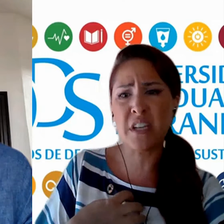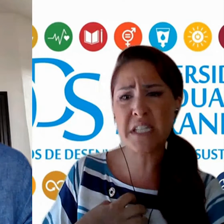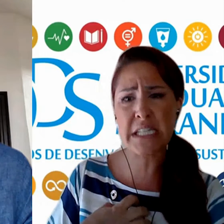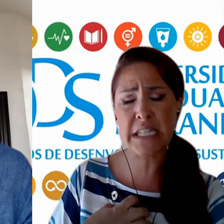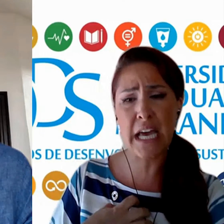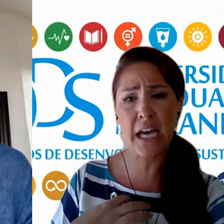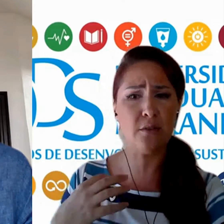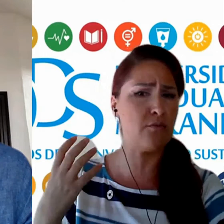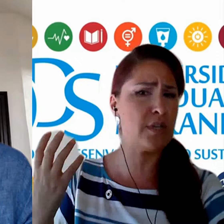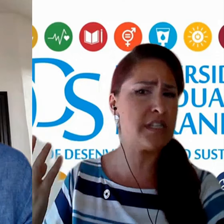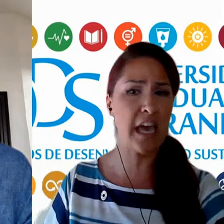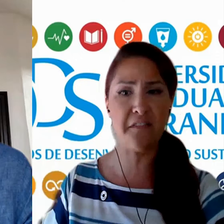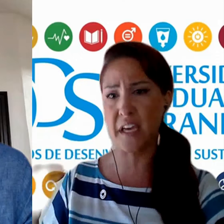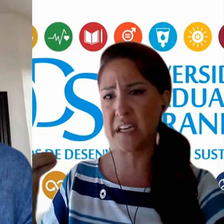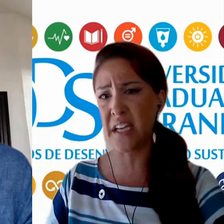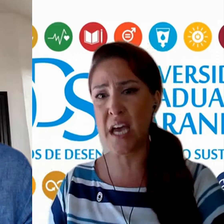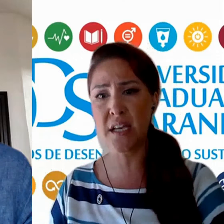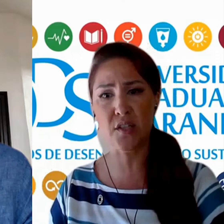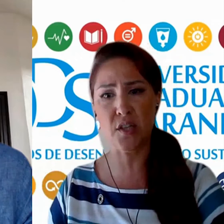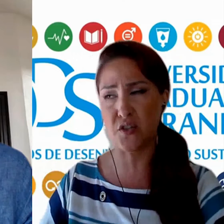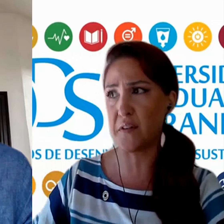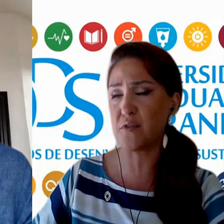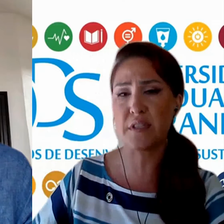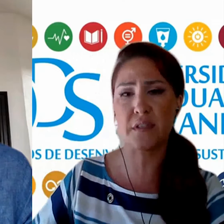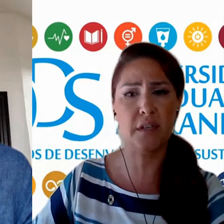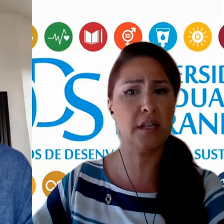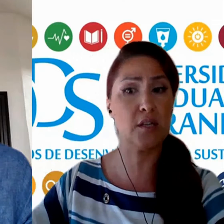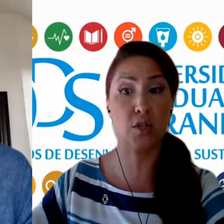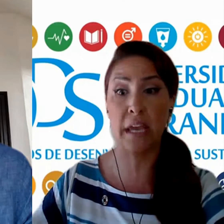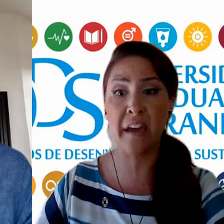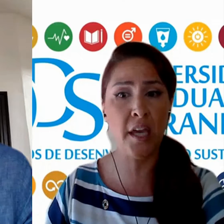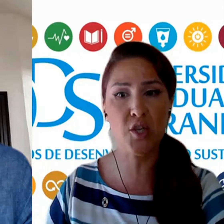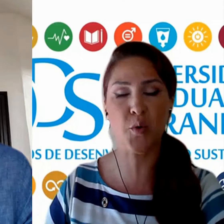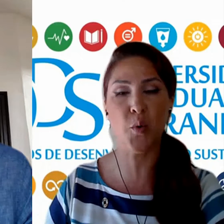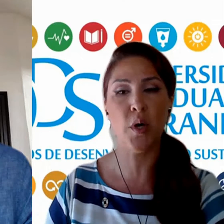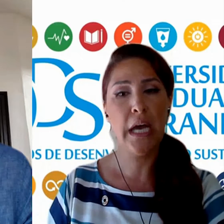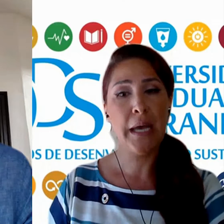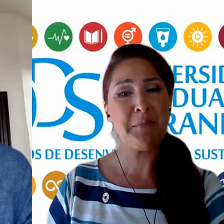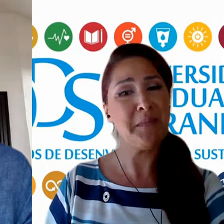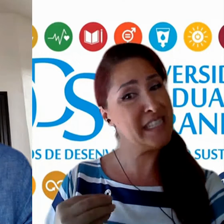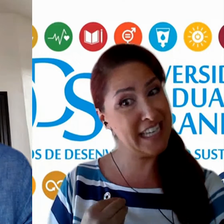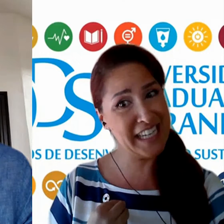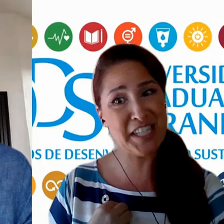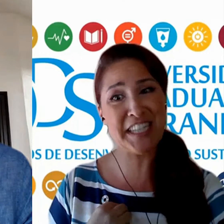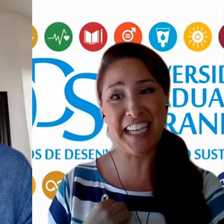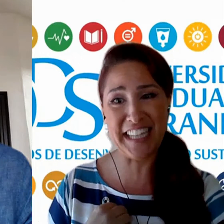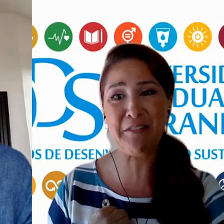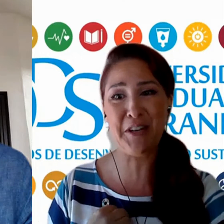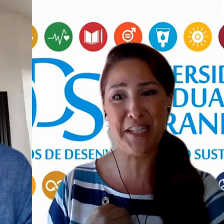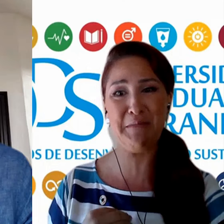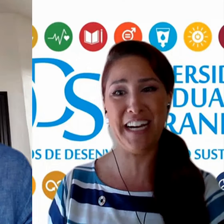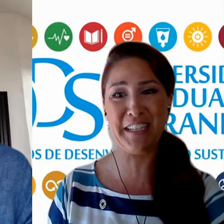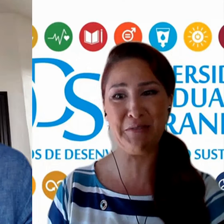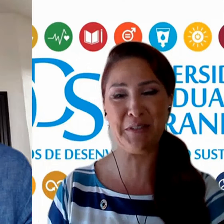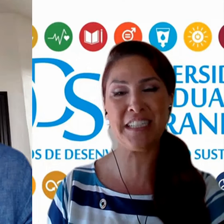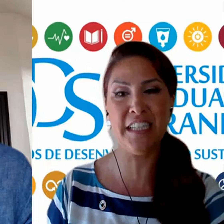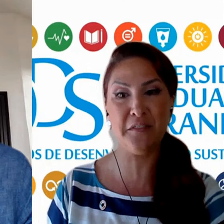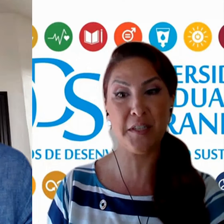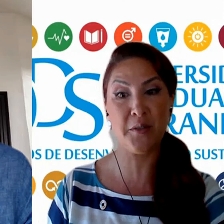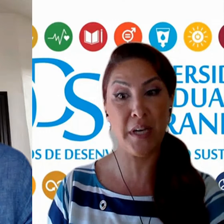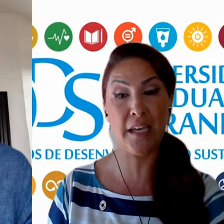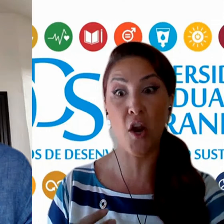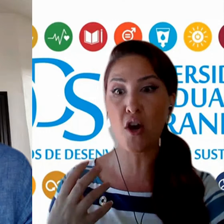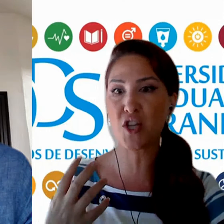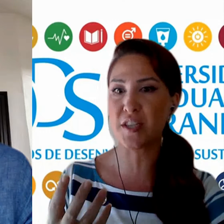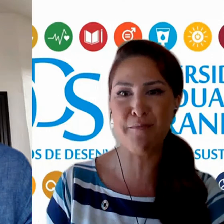somos universidade, Unicef é crianças desfavorecidas, em risco. Mas aí a gente tem que entrar com a nossa parte educativa,